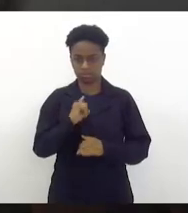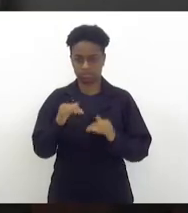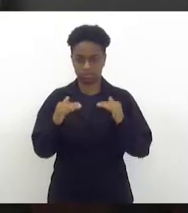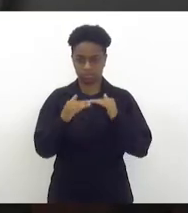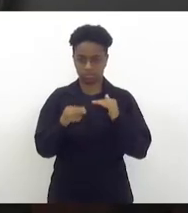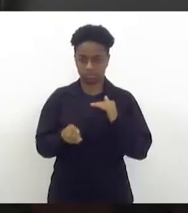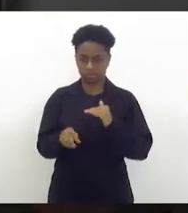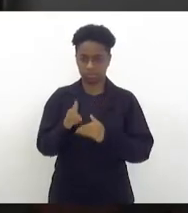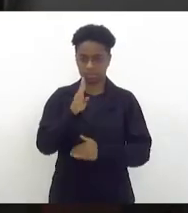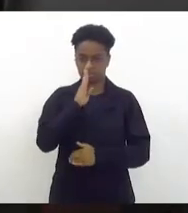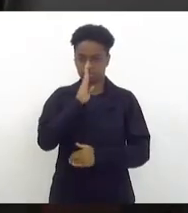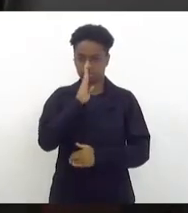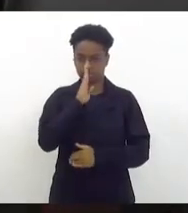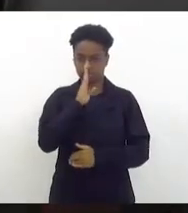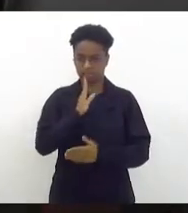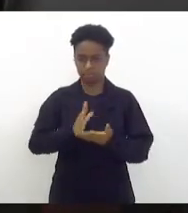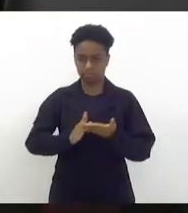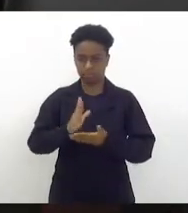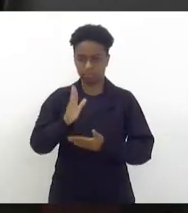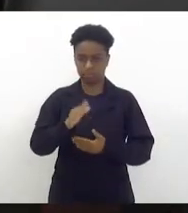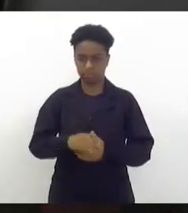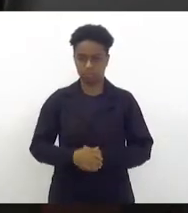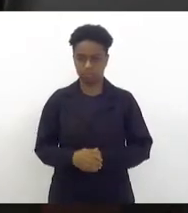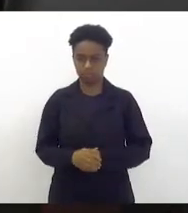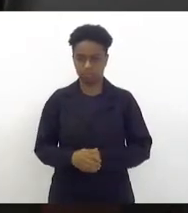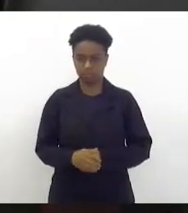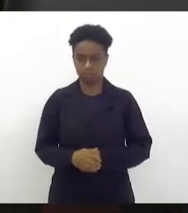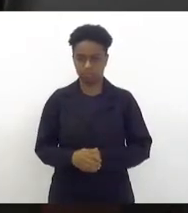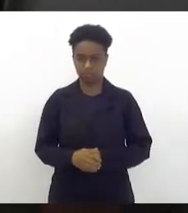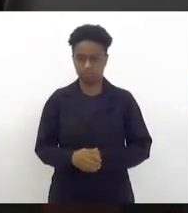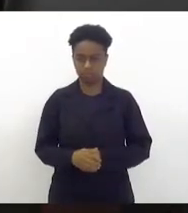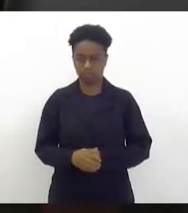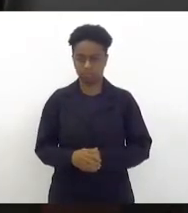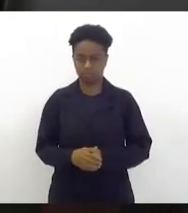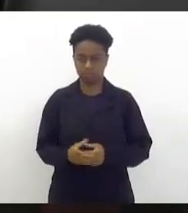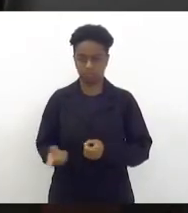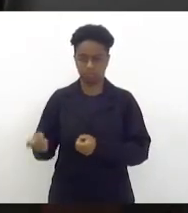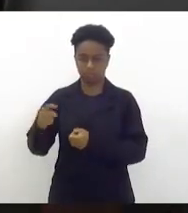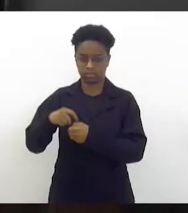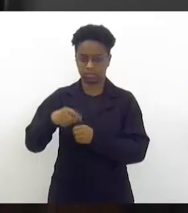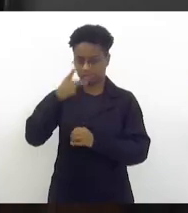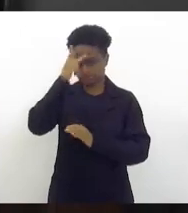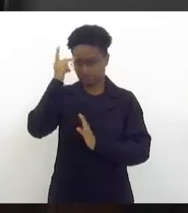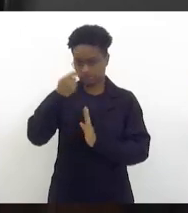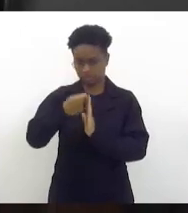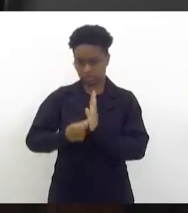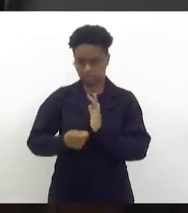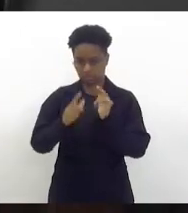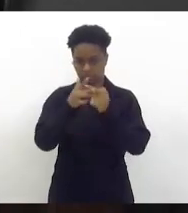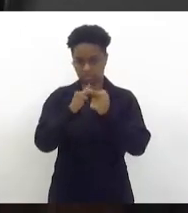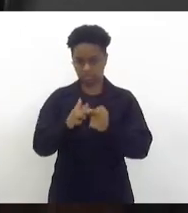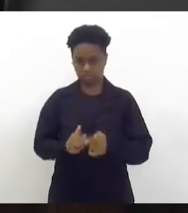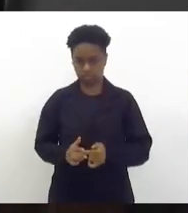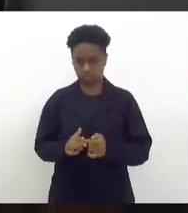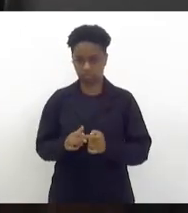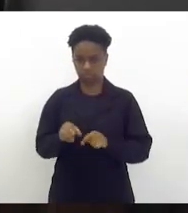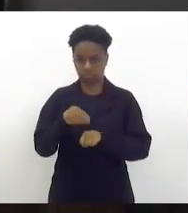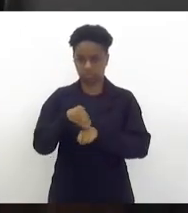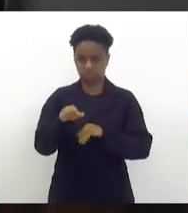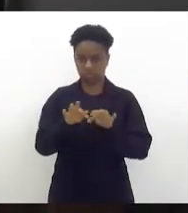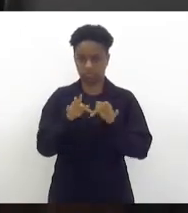Senhores que aprovam, permaneçam como estão. Aprovado. Retorna ao autor para elaborar a indicação